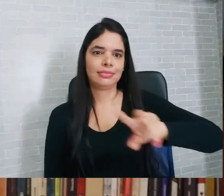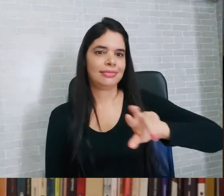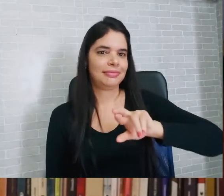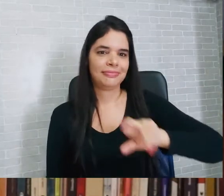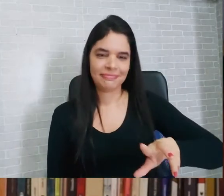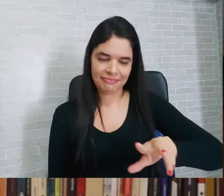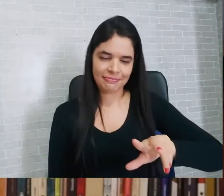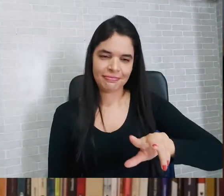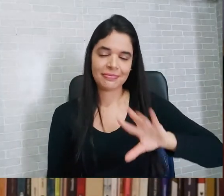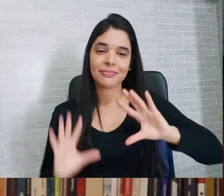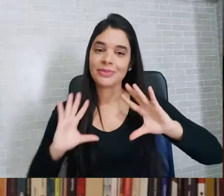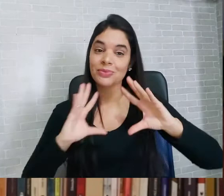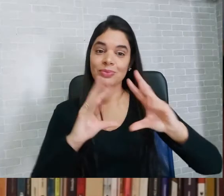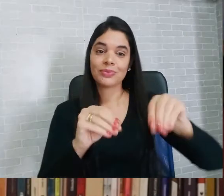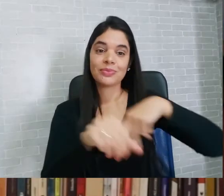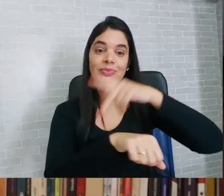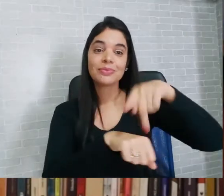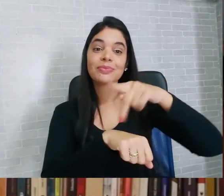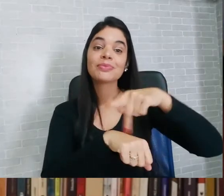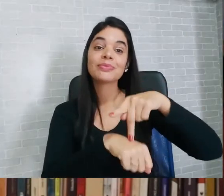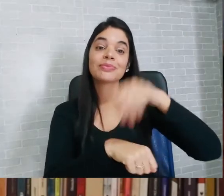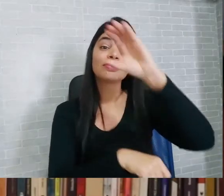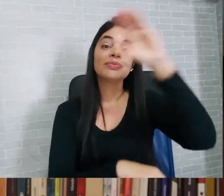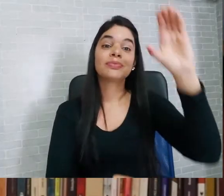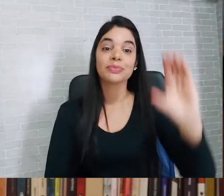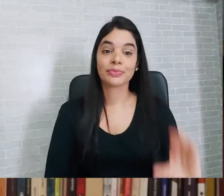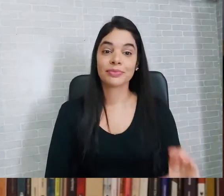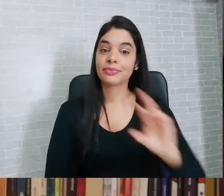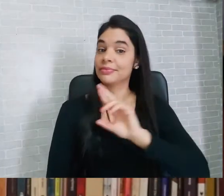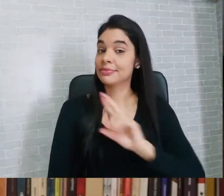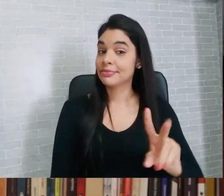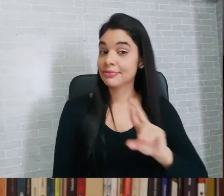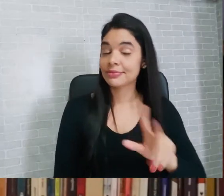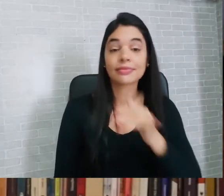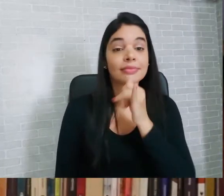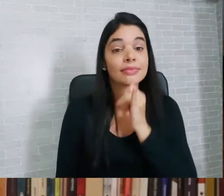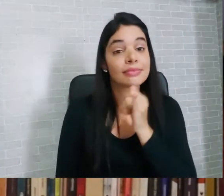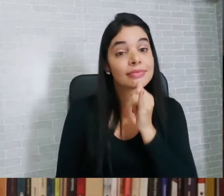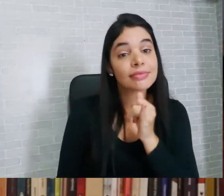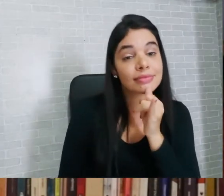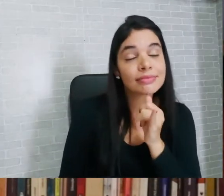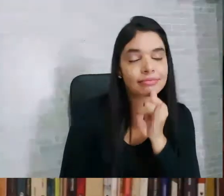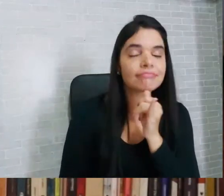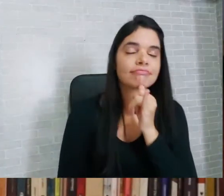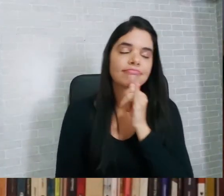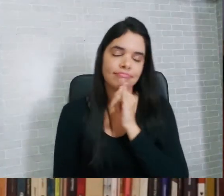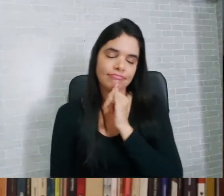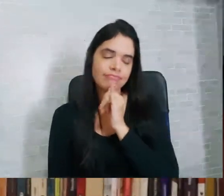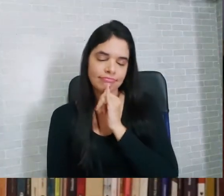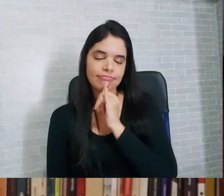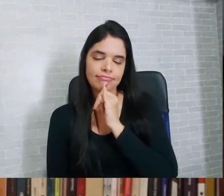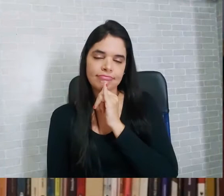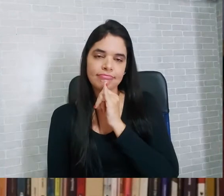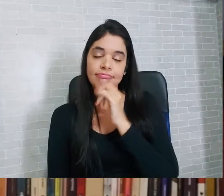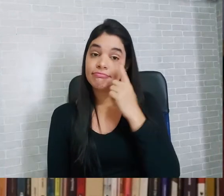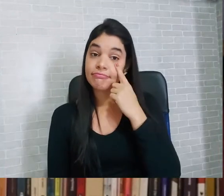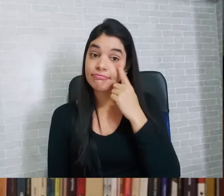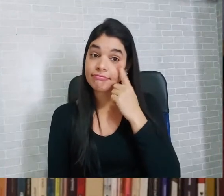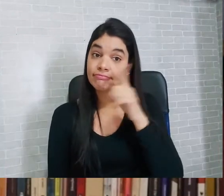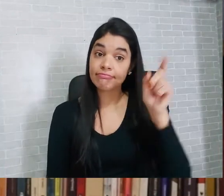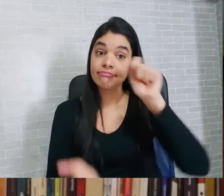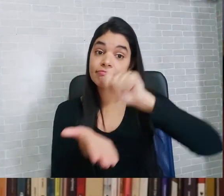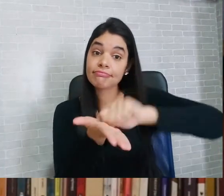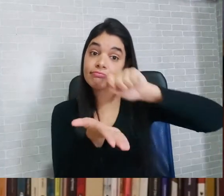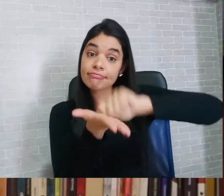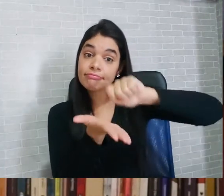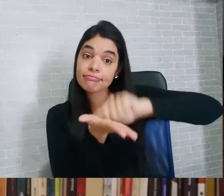ali em todo o Caribe, né? Então, um exemplo disso seria o Constantin Verdet-Rosat, que